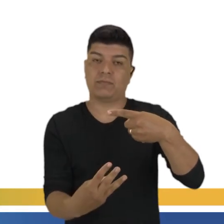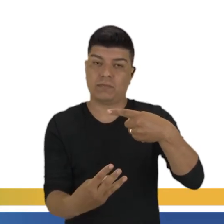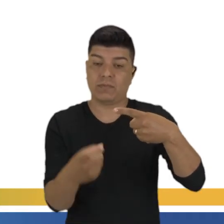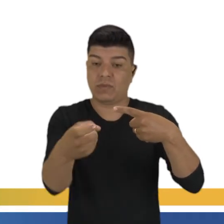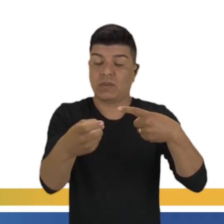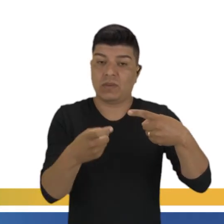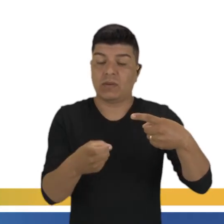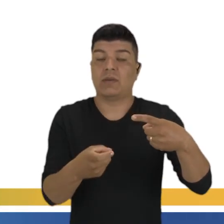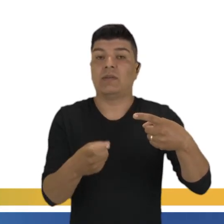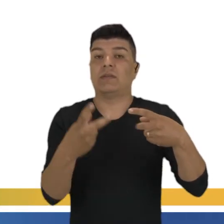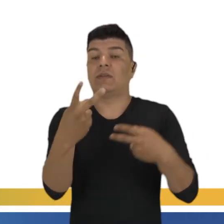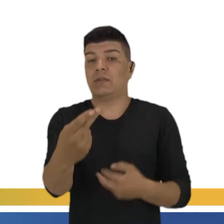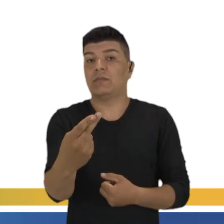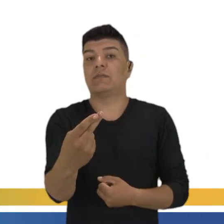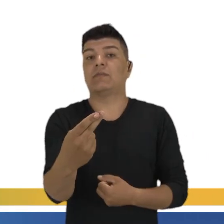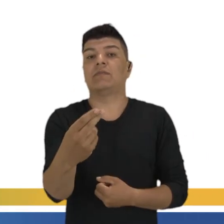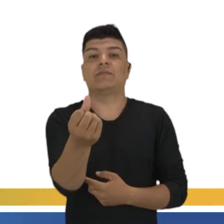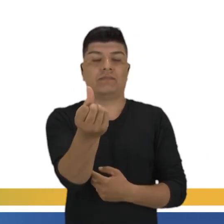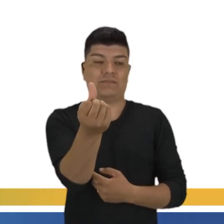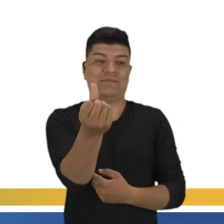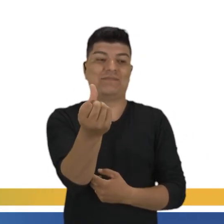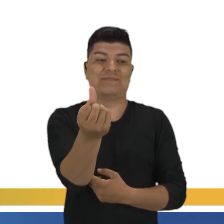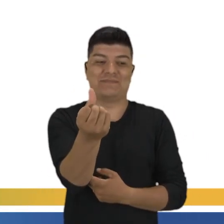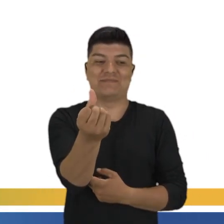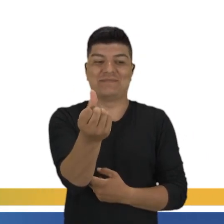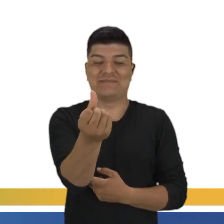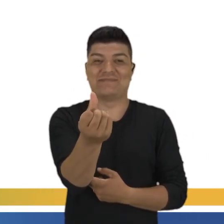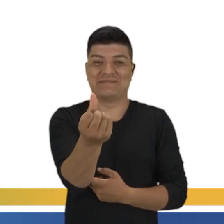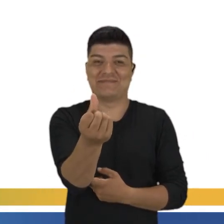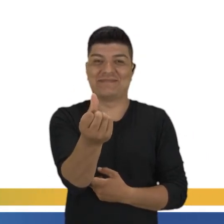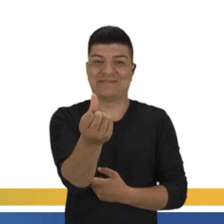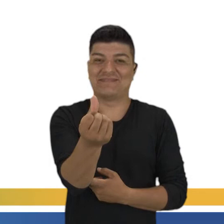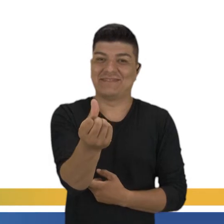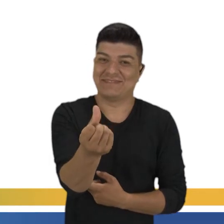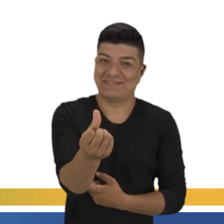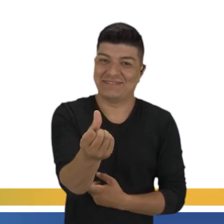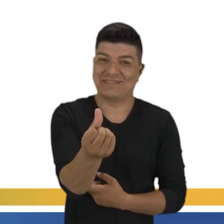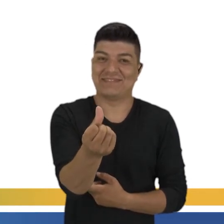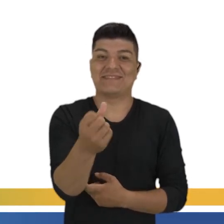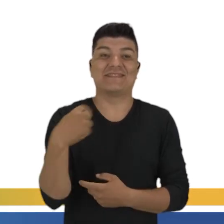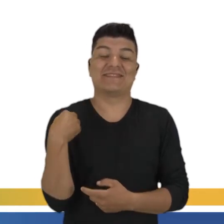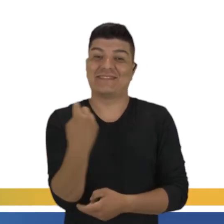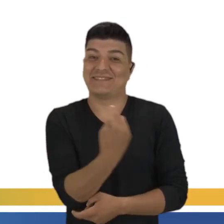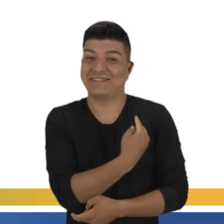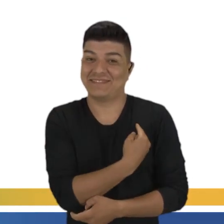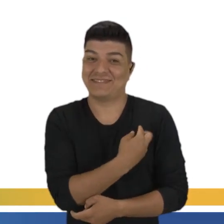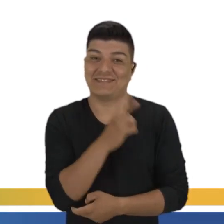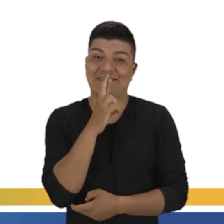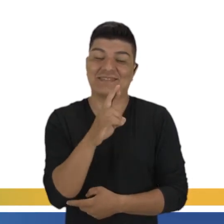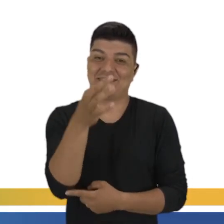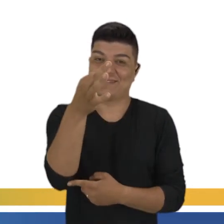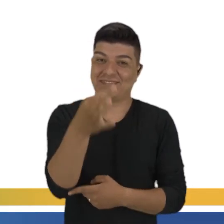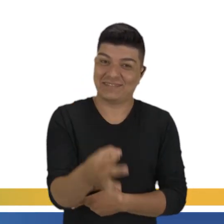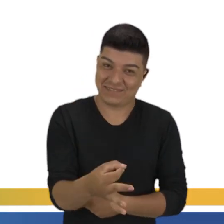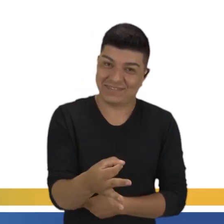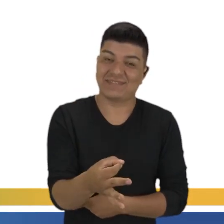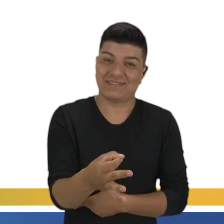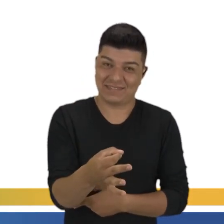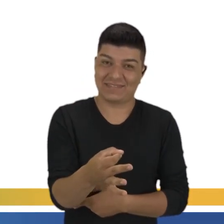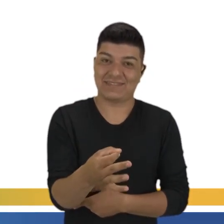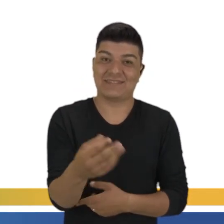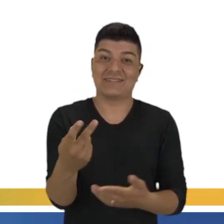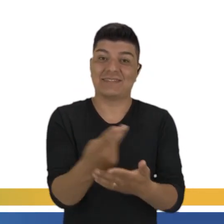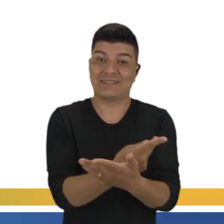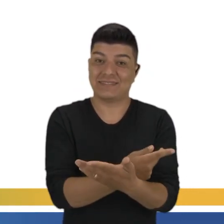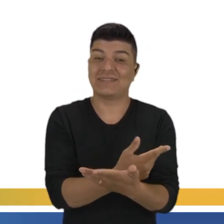igual a 6. Beleza? Então, a nossa alternativa correta, gabarito para essa